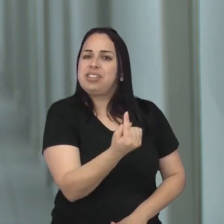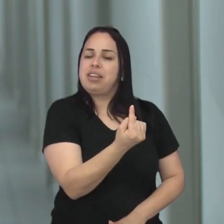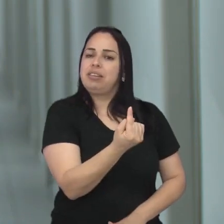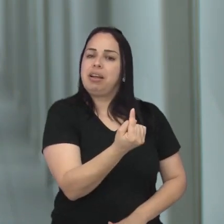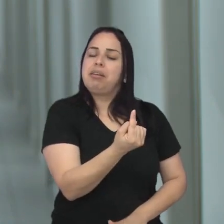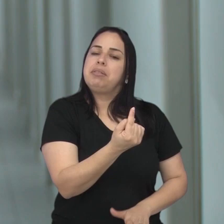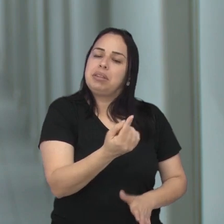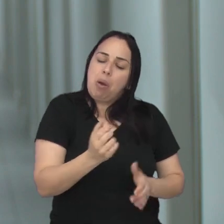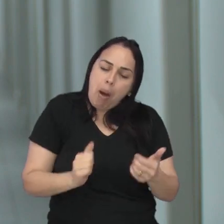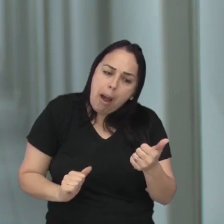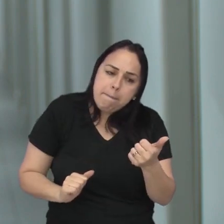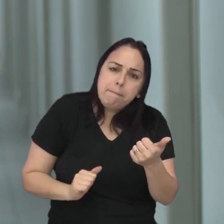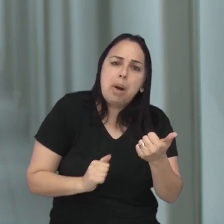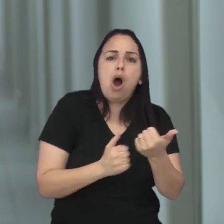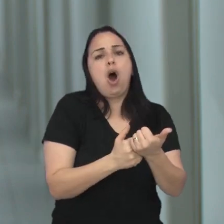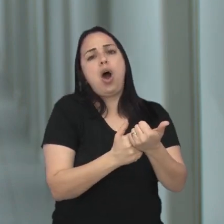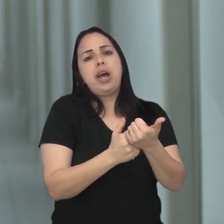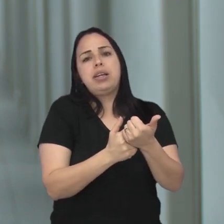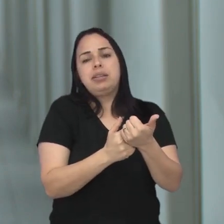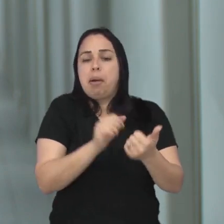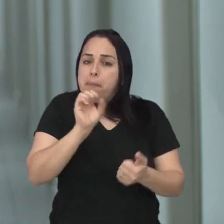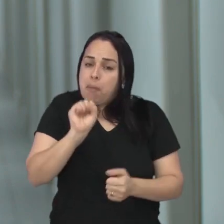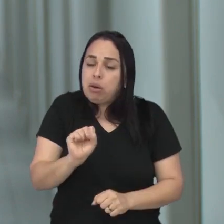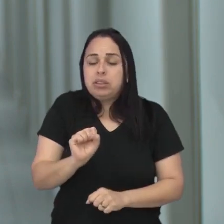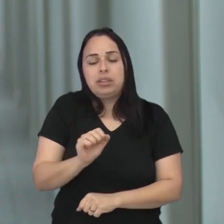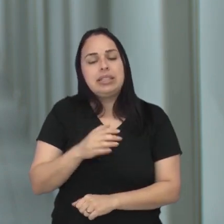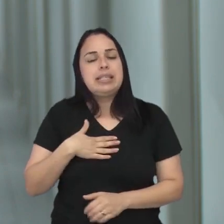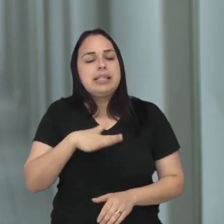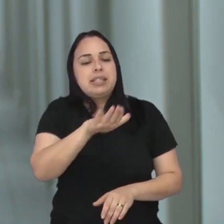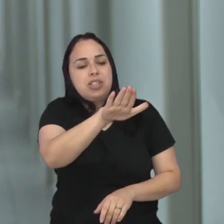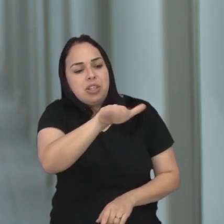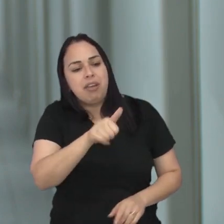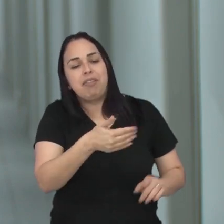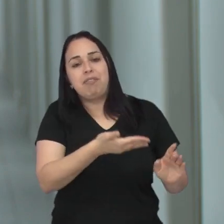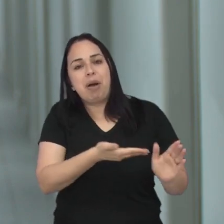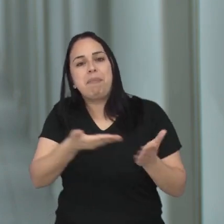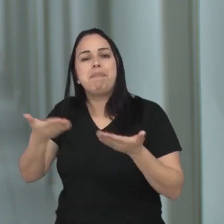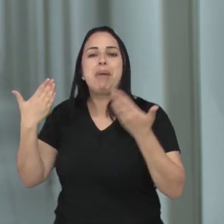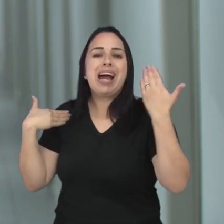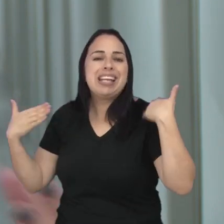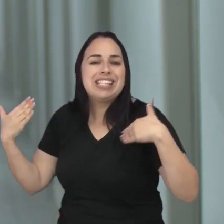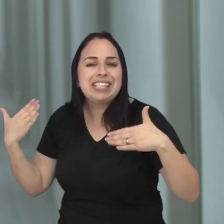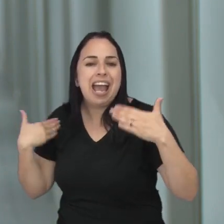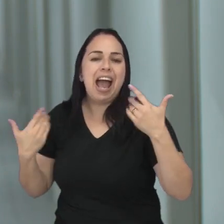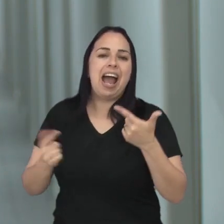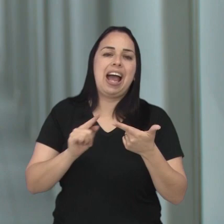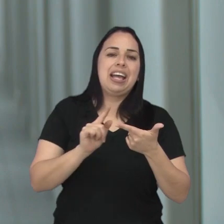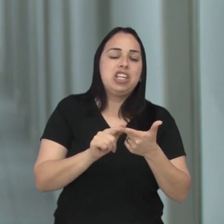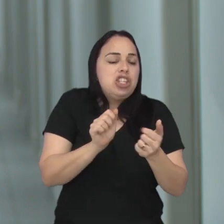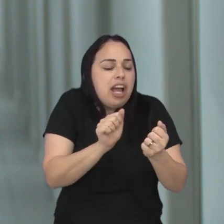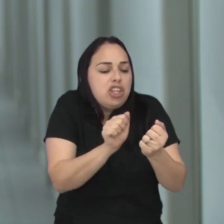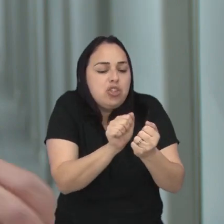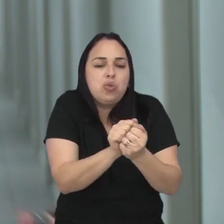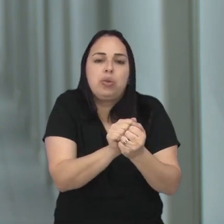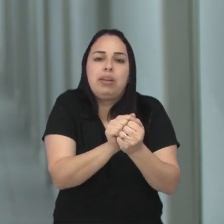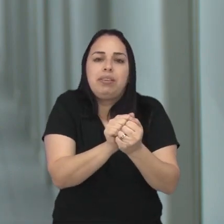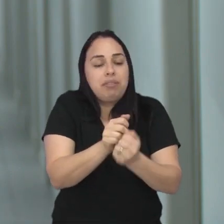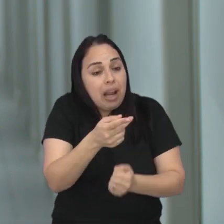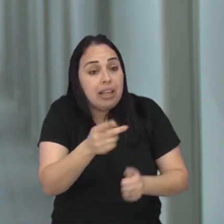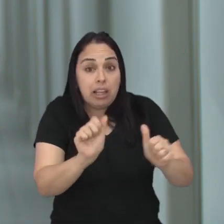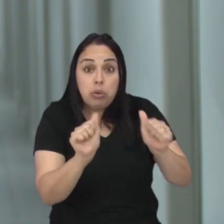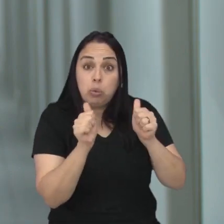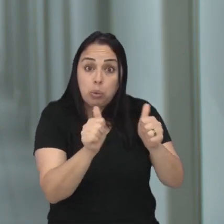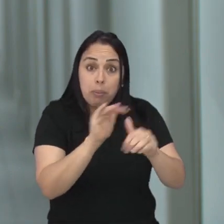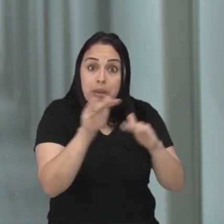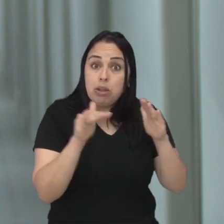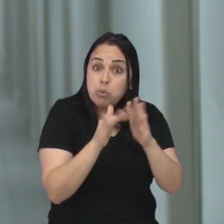somente ela está passando por isso. Então o apoio às vezes pode ser até silencioso, chamá-la para ir a algum lugar, estar com